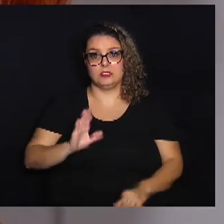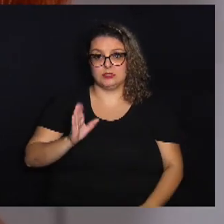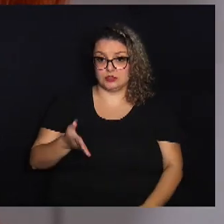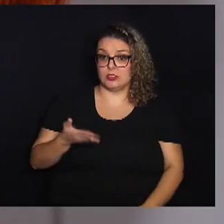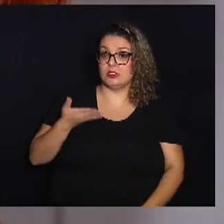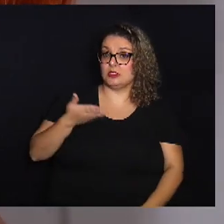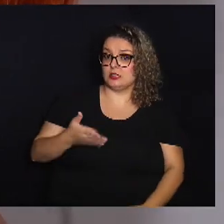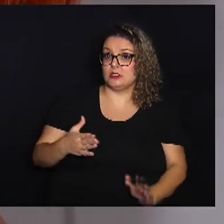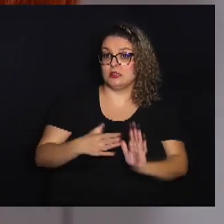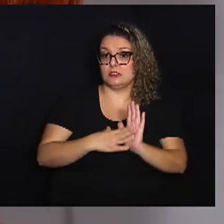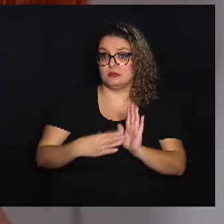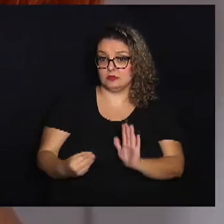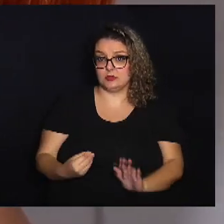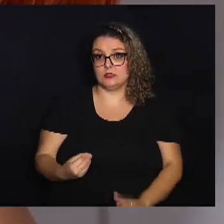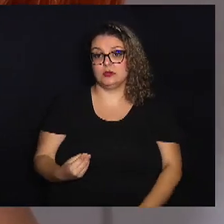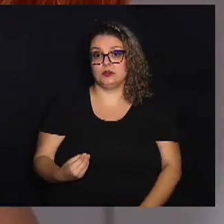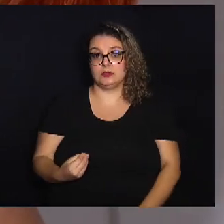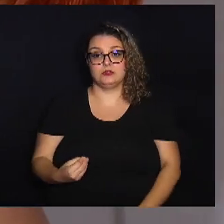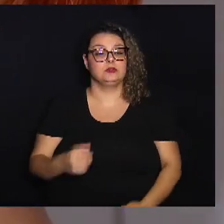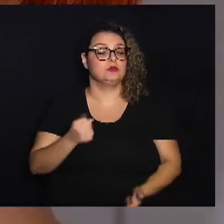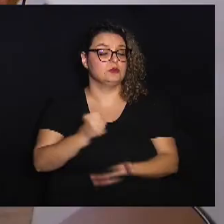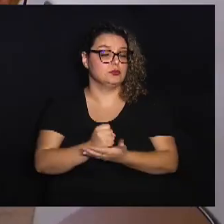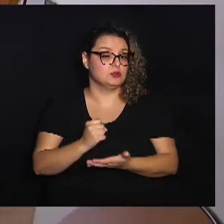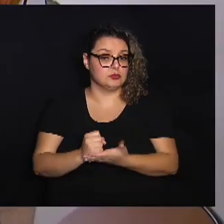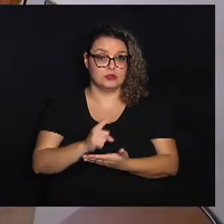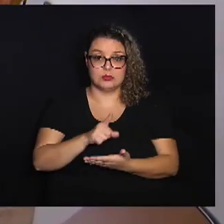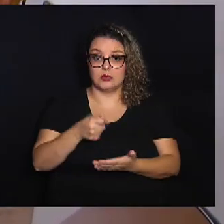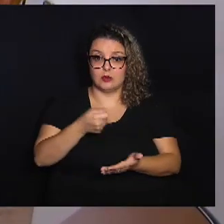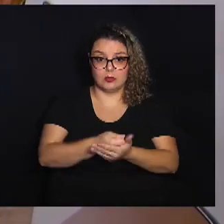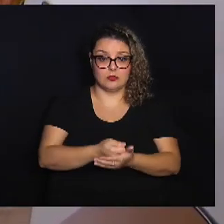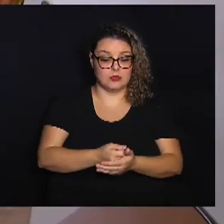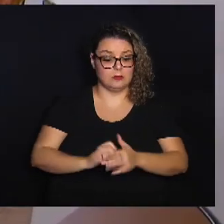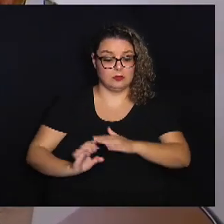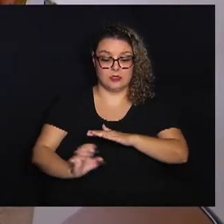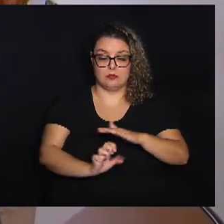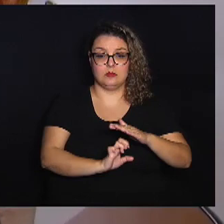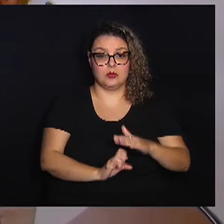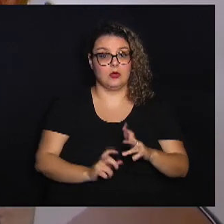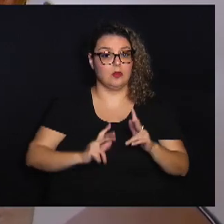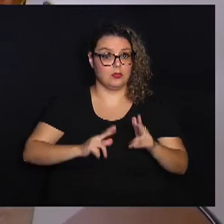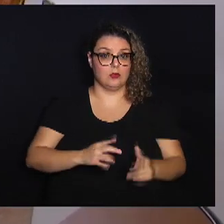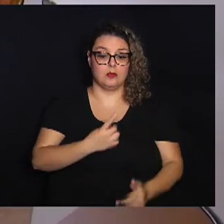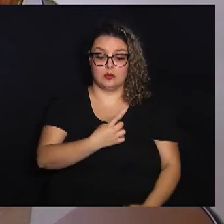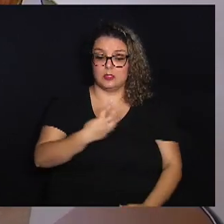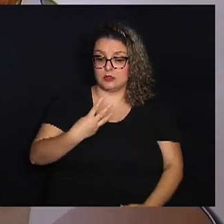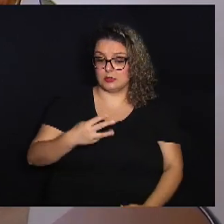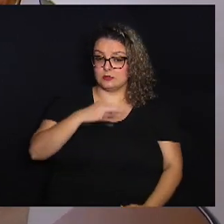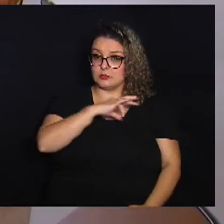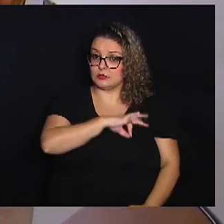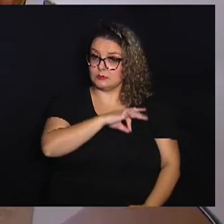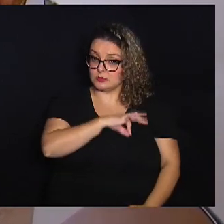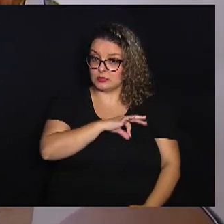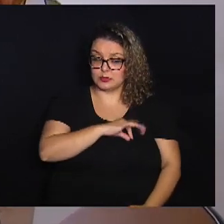de contrato desobriga as empresas de arcar com encargos como o 13º salário, pagamento da